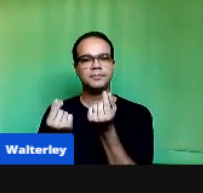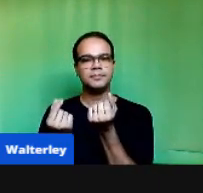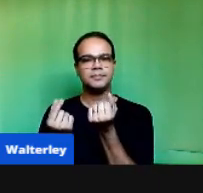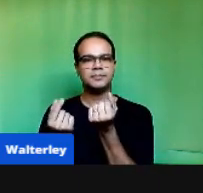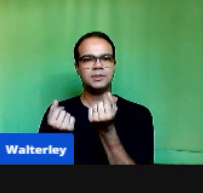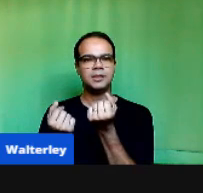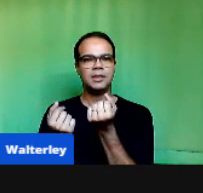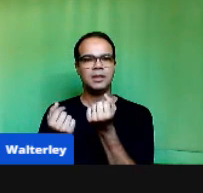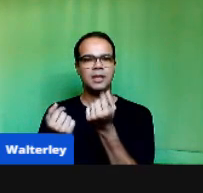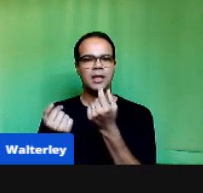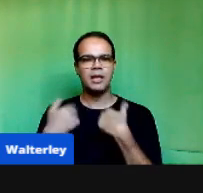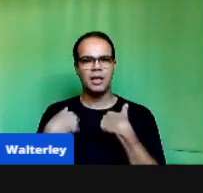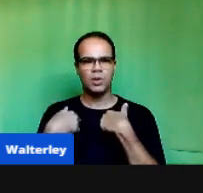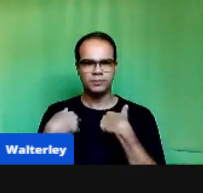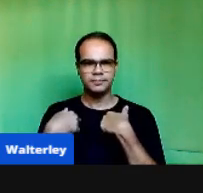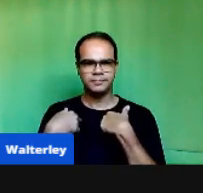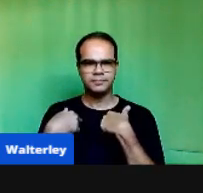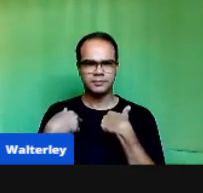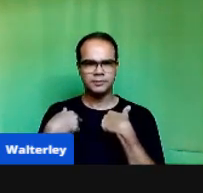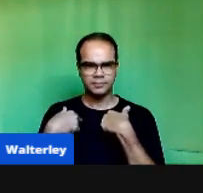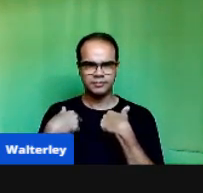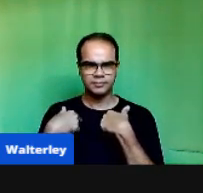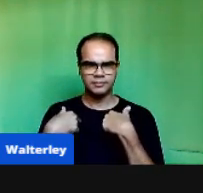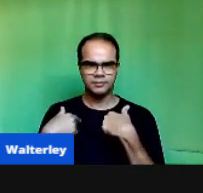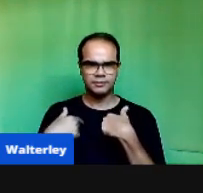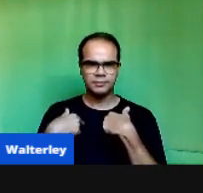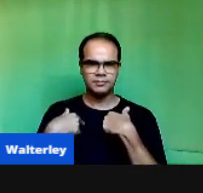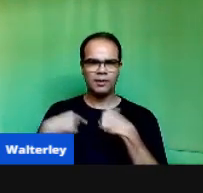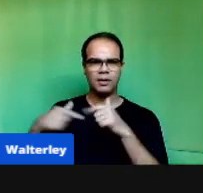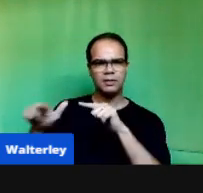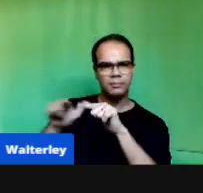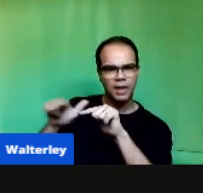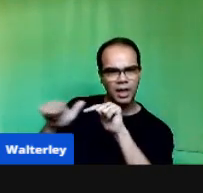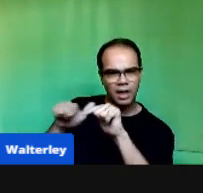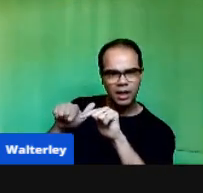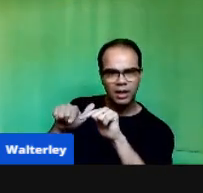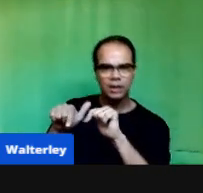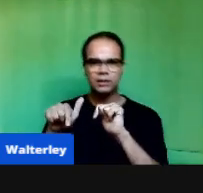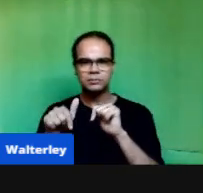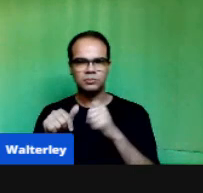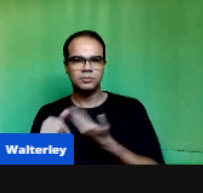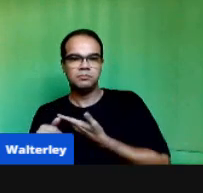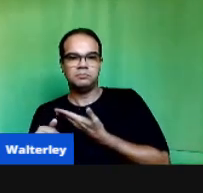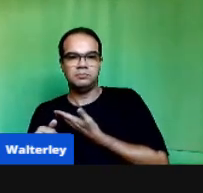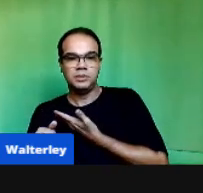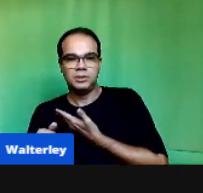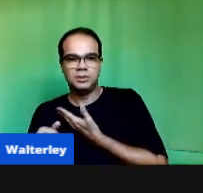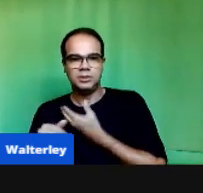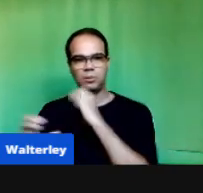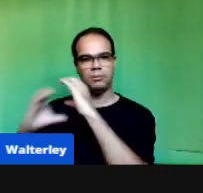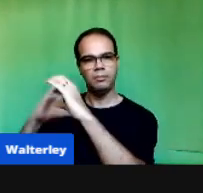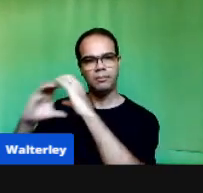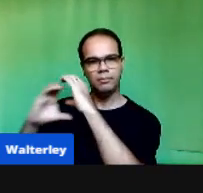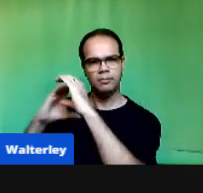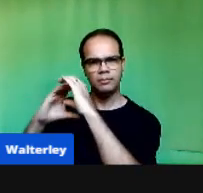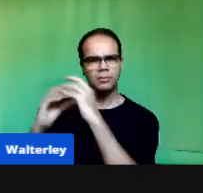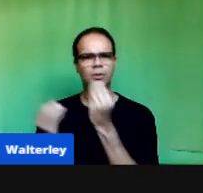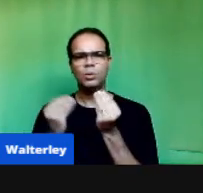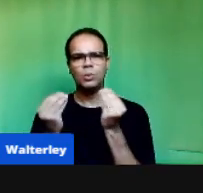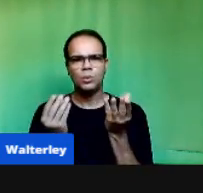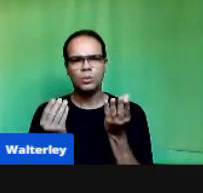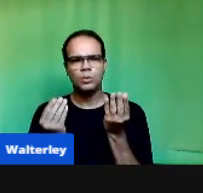minha influência de trabalho, ou seja, o meu networking, né? A minha rede de pessoas e de comunicação. Então,